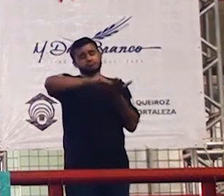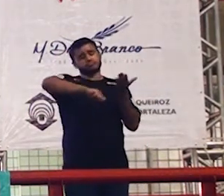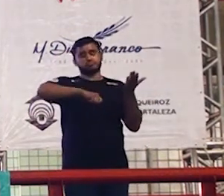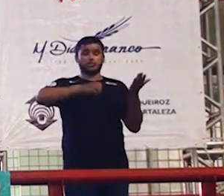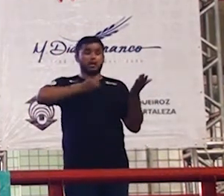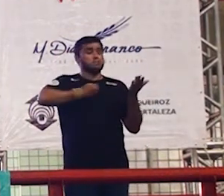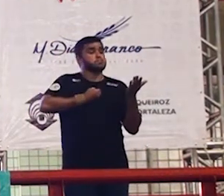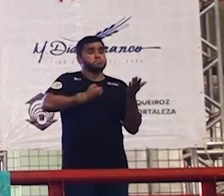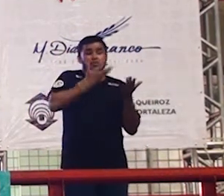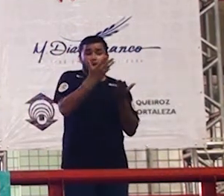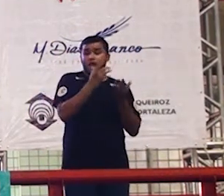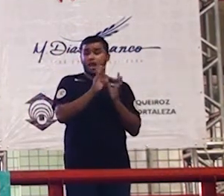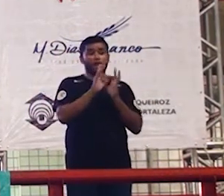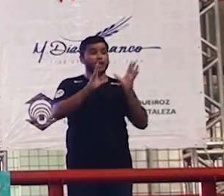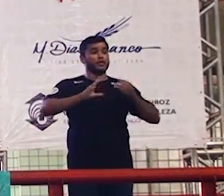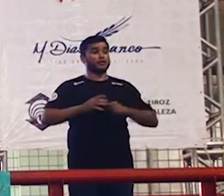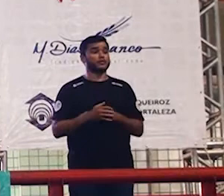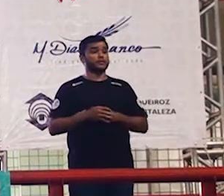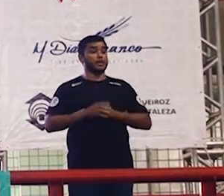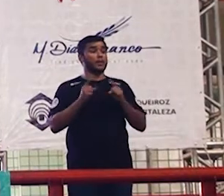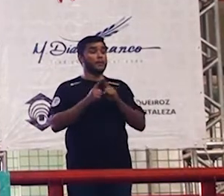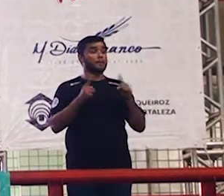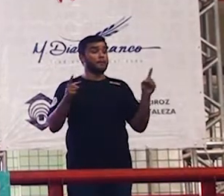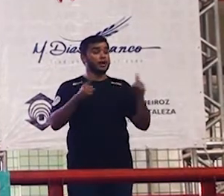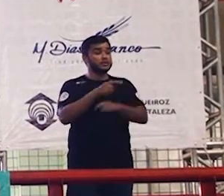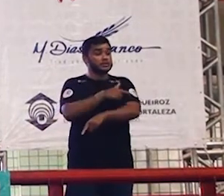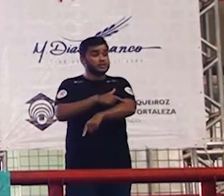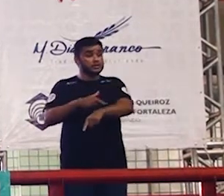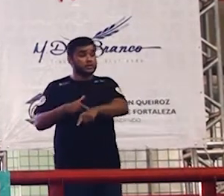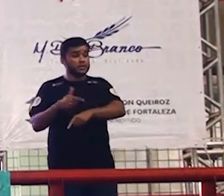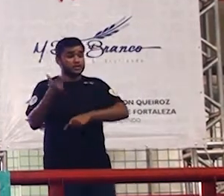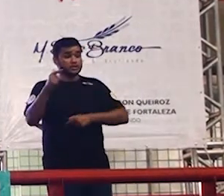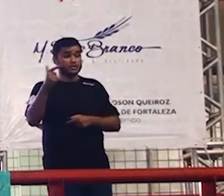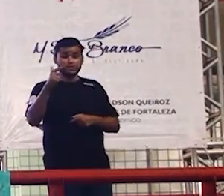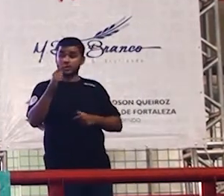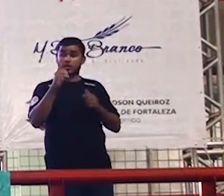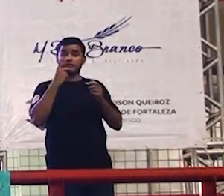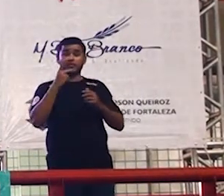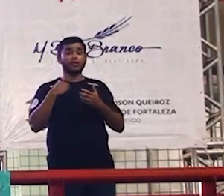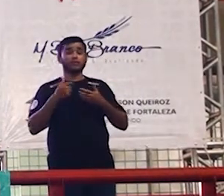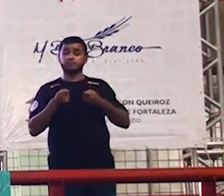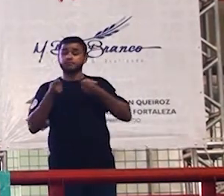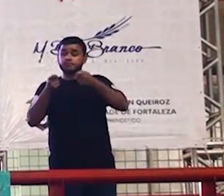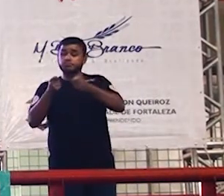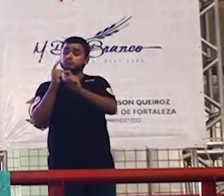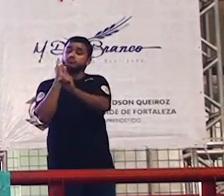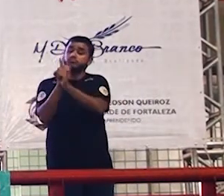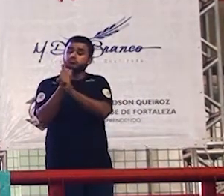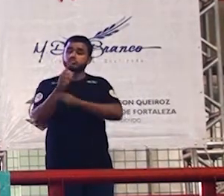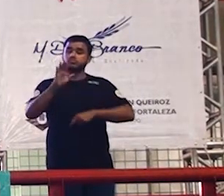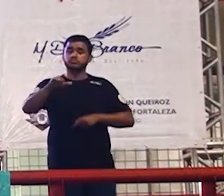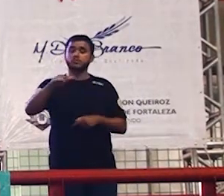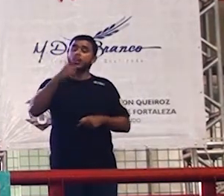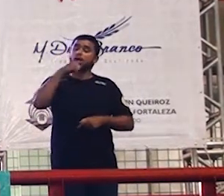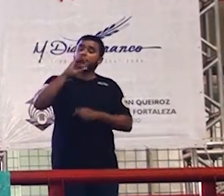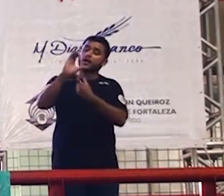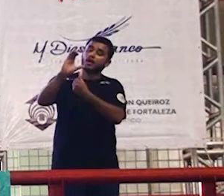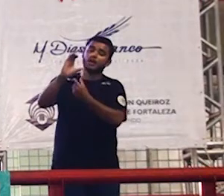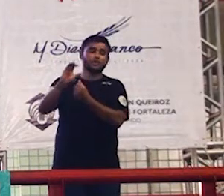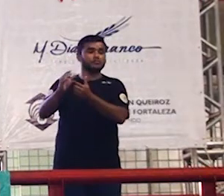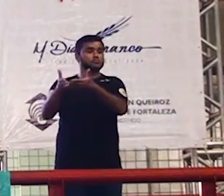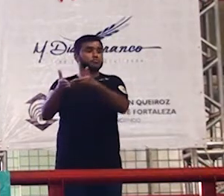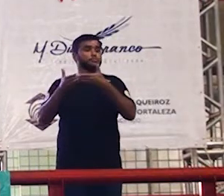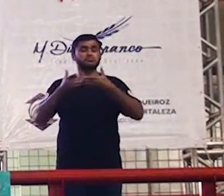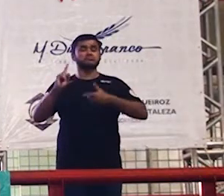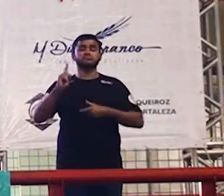seu texto, mas um poeta mal educado não pede licença poética, ele aborda o possível cliente sem